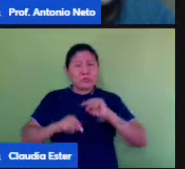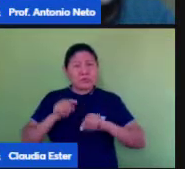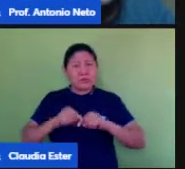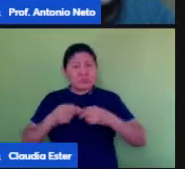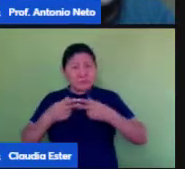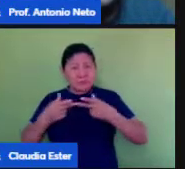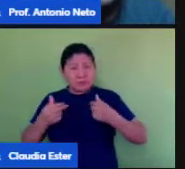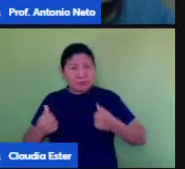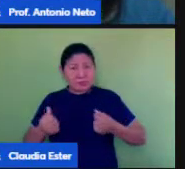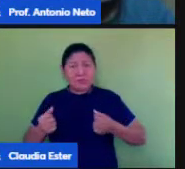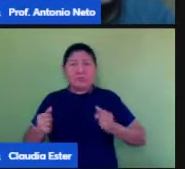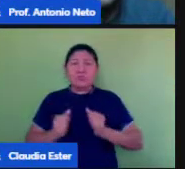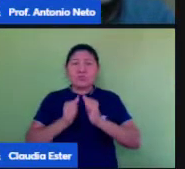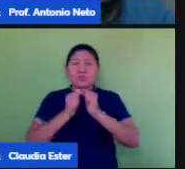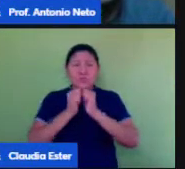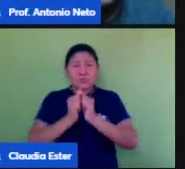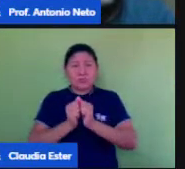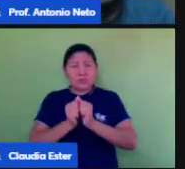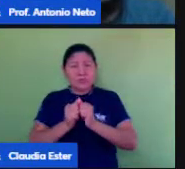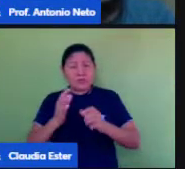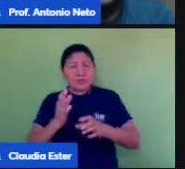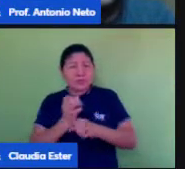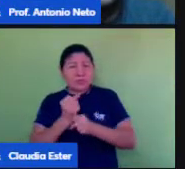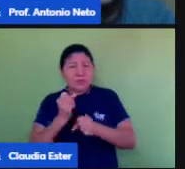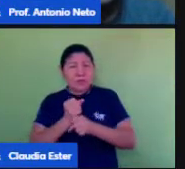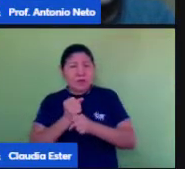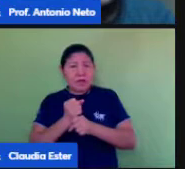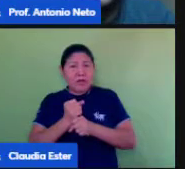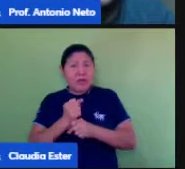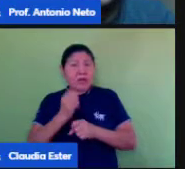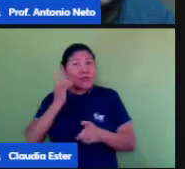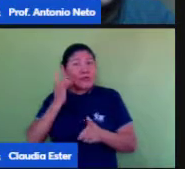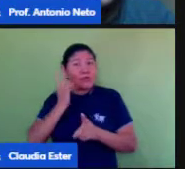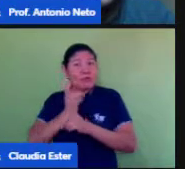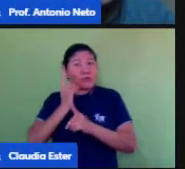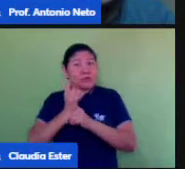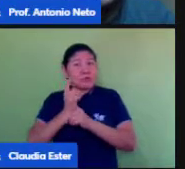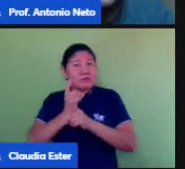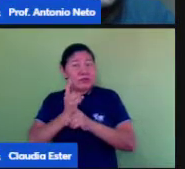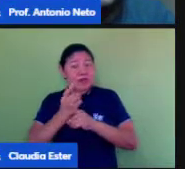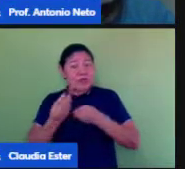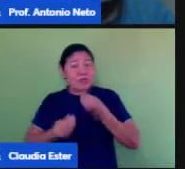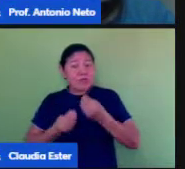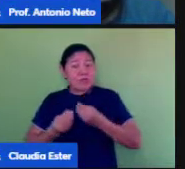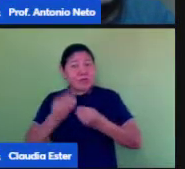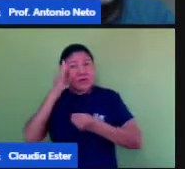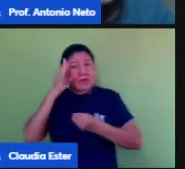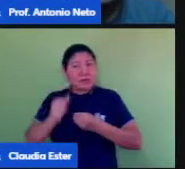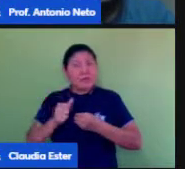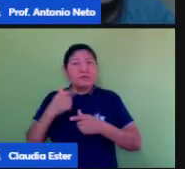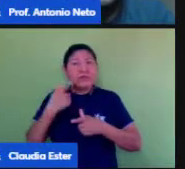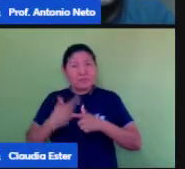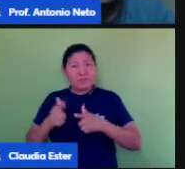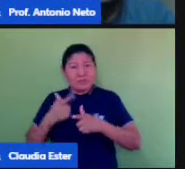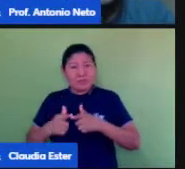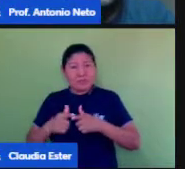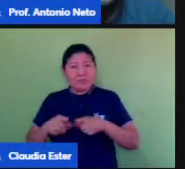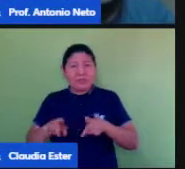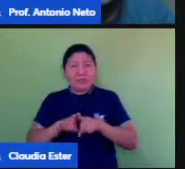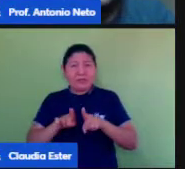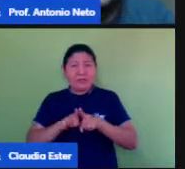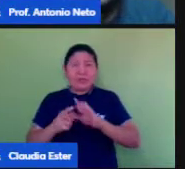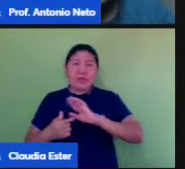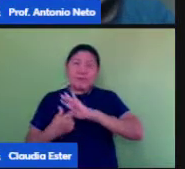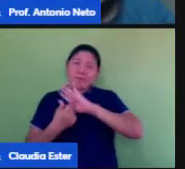acrescentar, juntar. Identificar as situações em que se usa a soma. Sistematizar